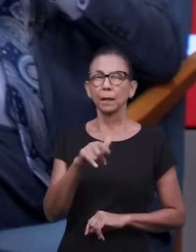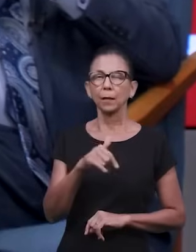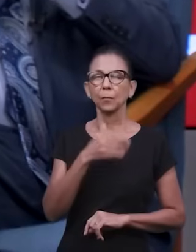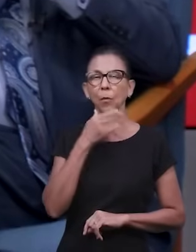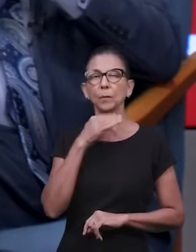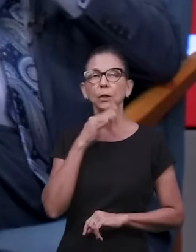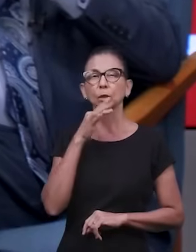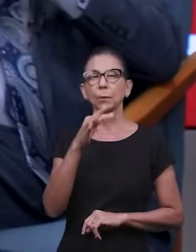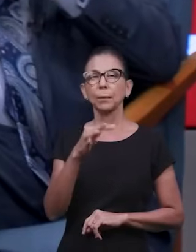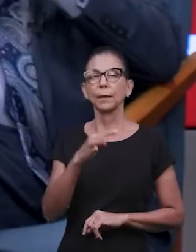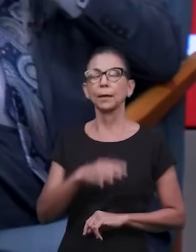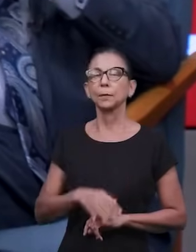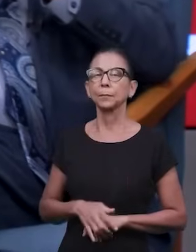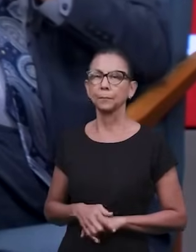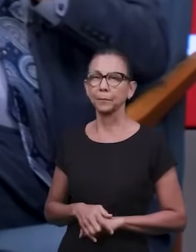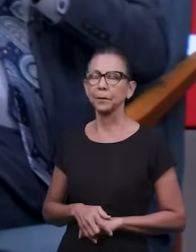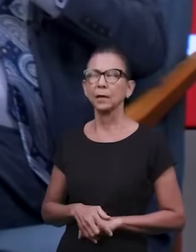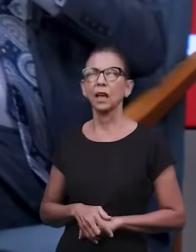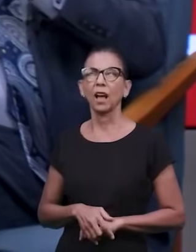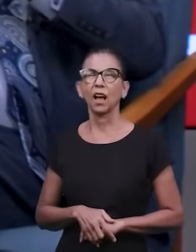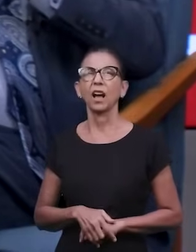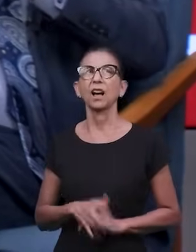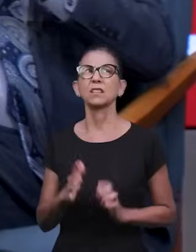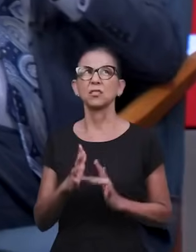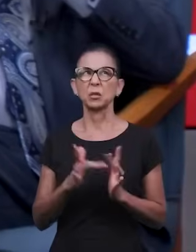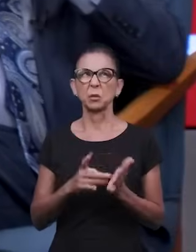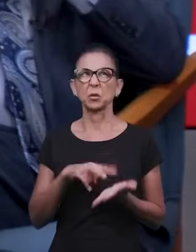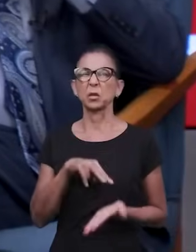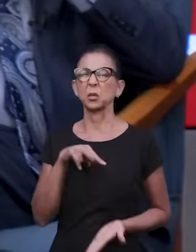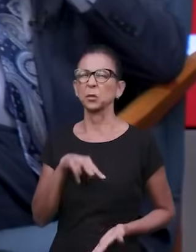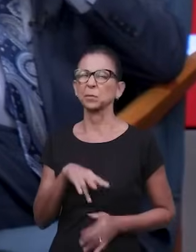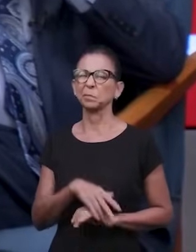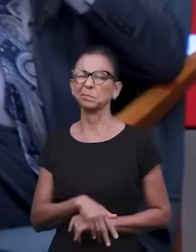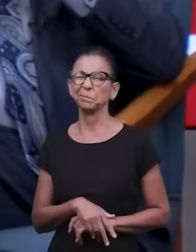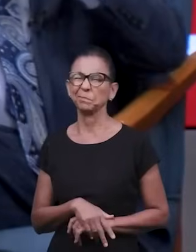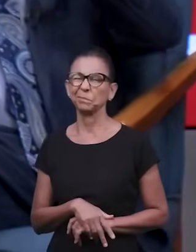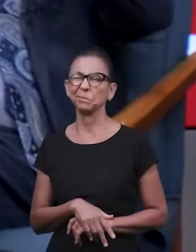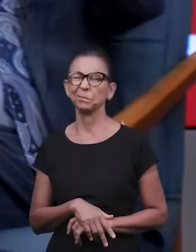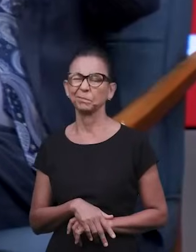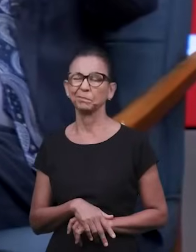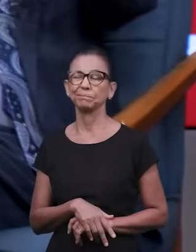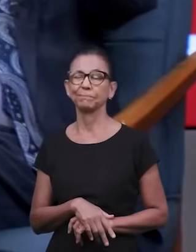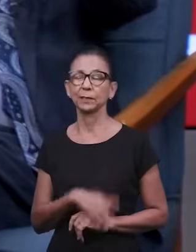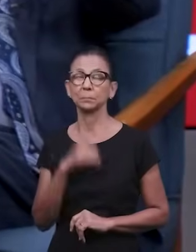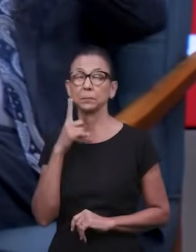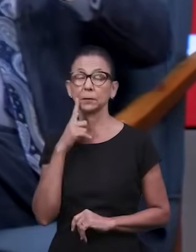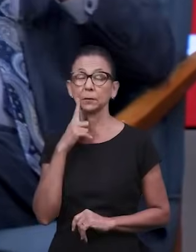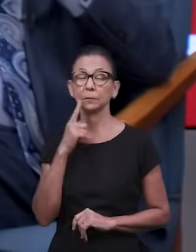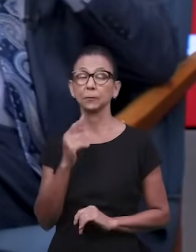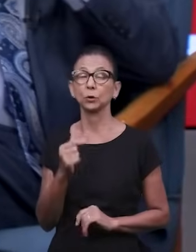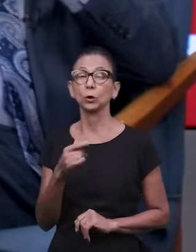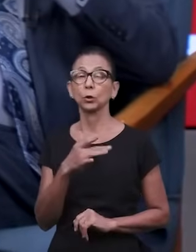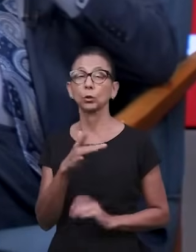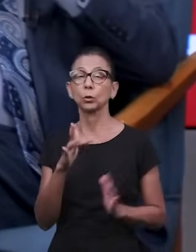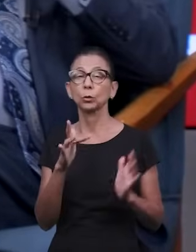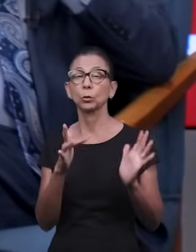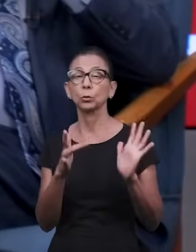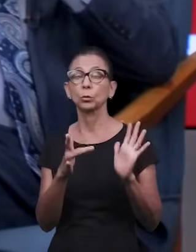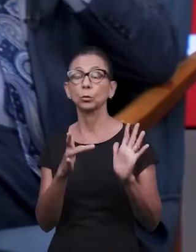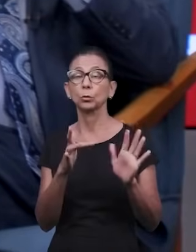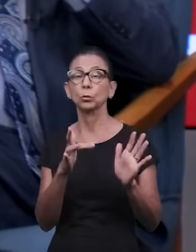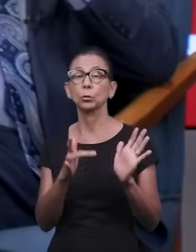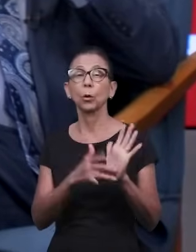a mão de Jesus quem a mão de Jesus os Ministérios os Ministérios Jesus estão vivos na igreja hoje